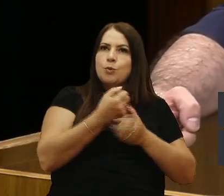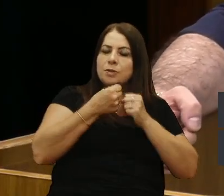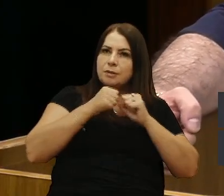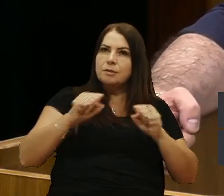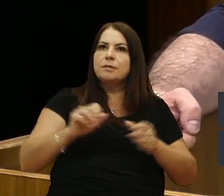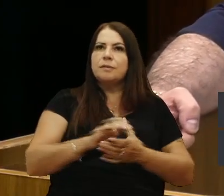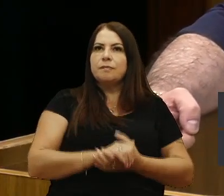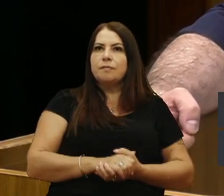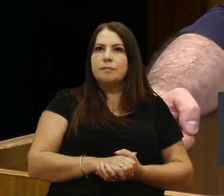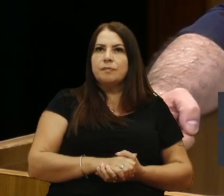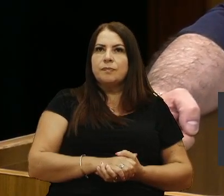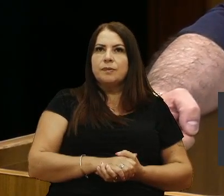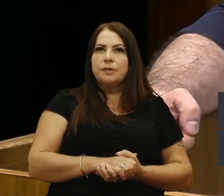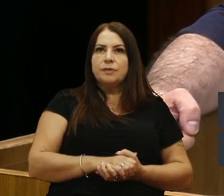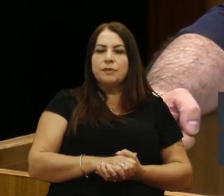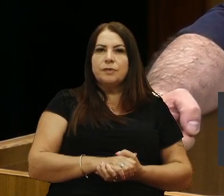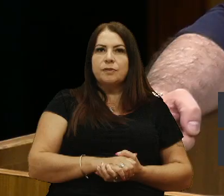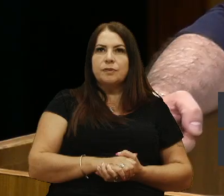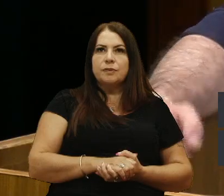secretarias,